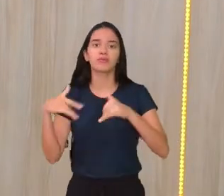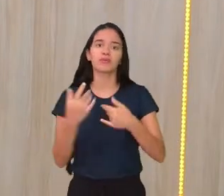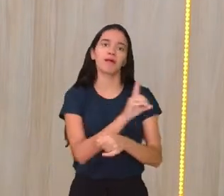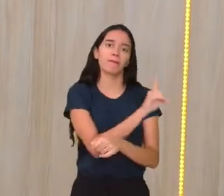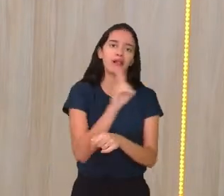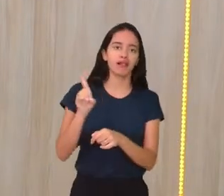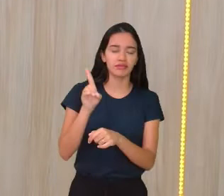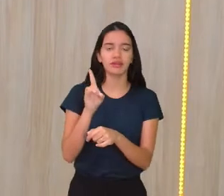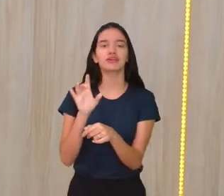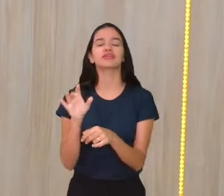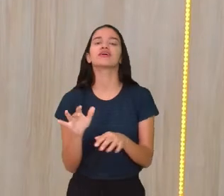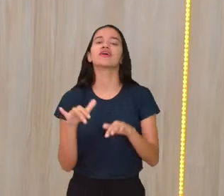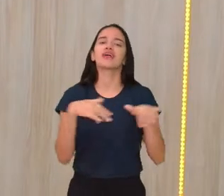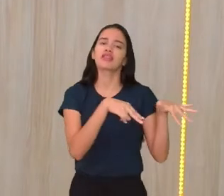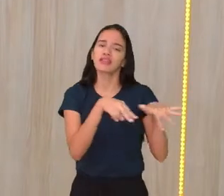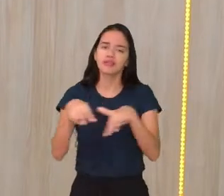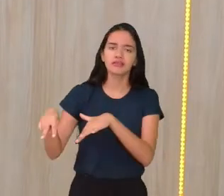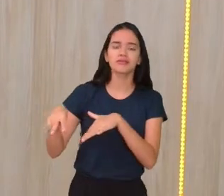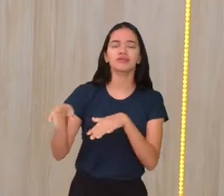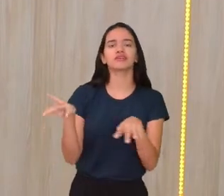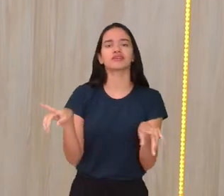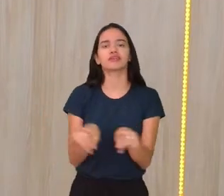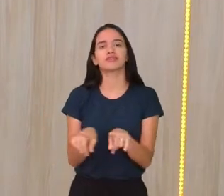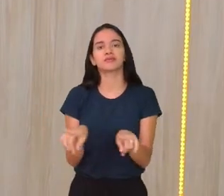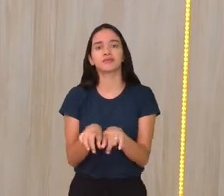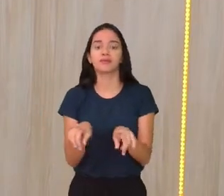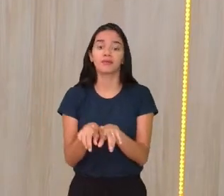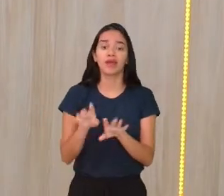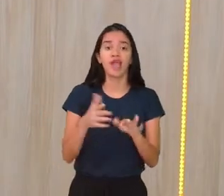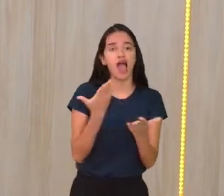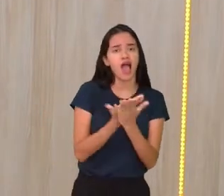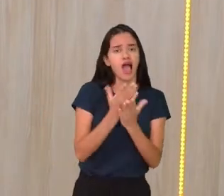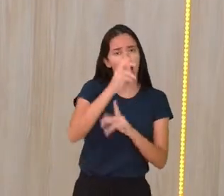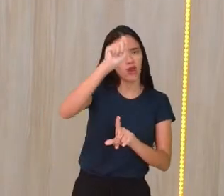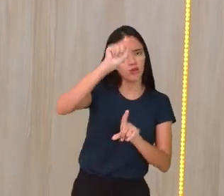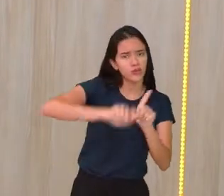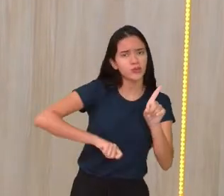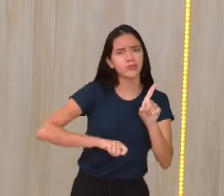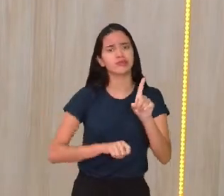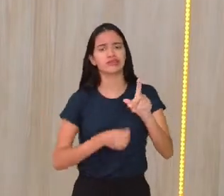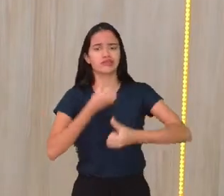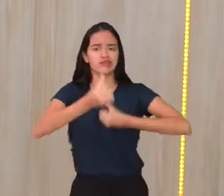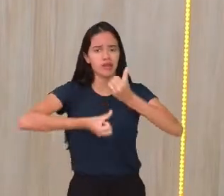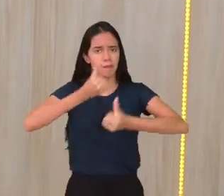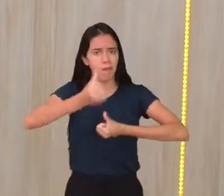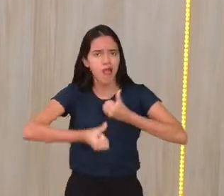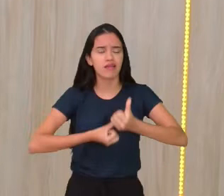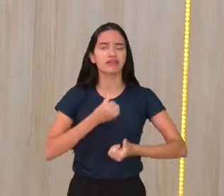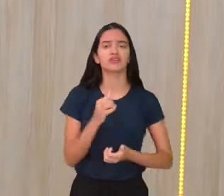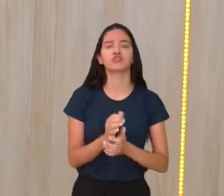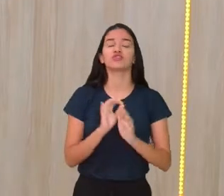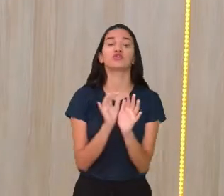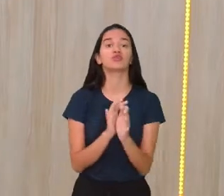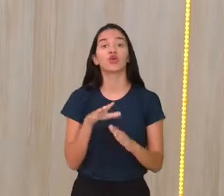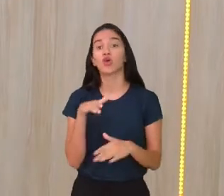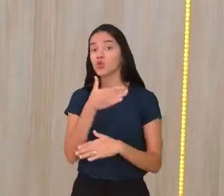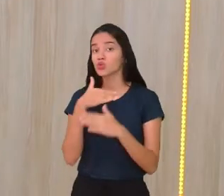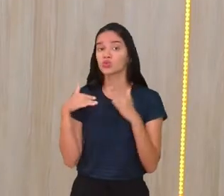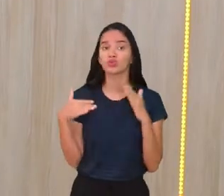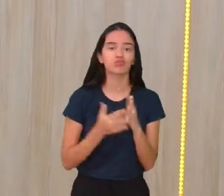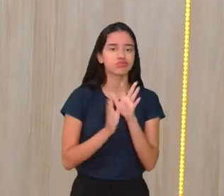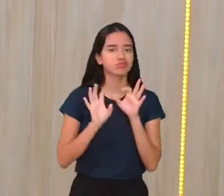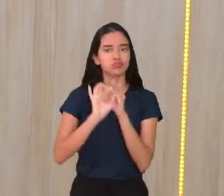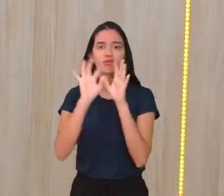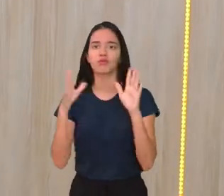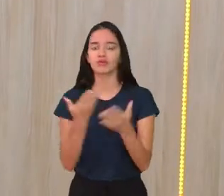datas. Tem a aula da semana, tem as aulas do mês. Tem as aulas do semestre, do bimestre, tudo lá disponível para vocês.